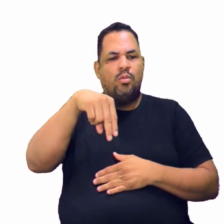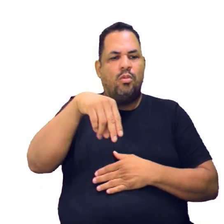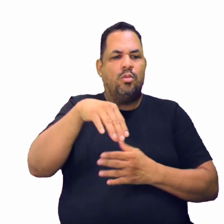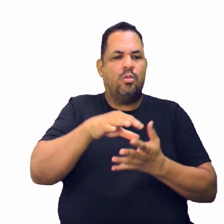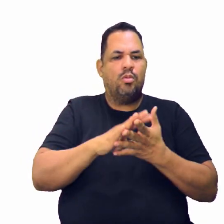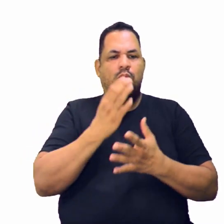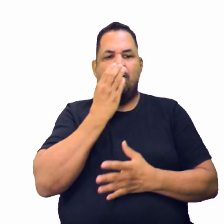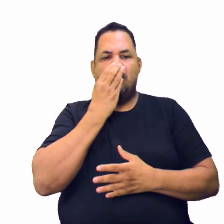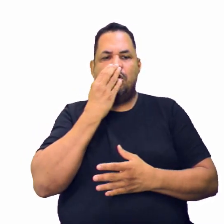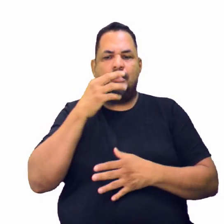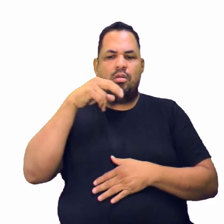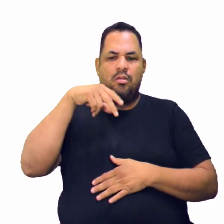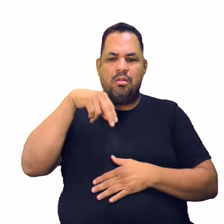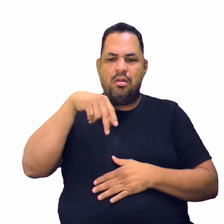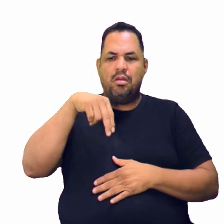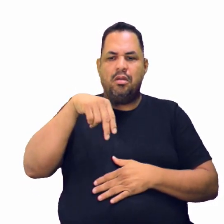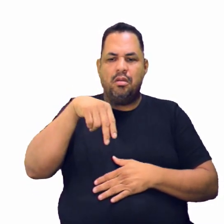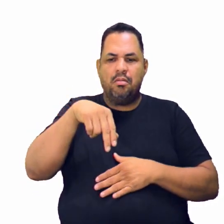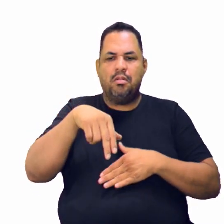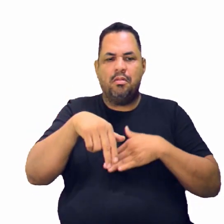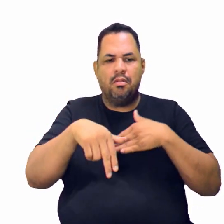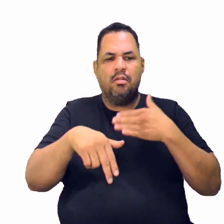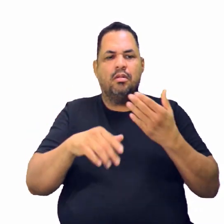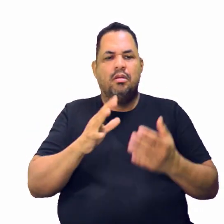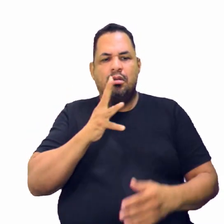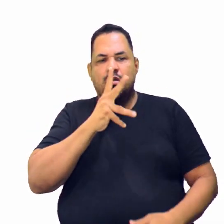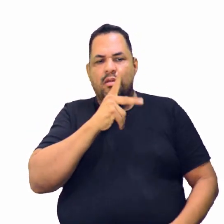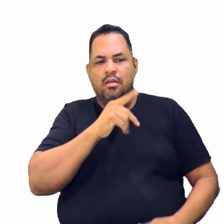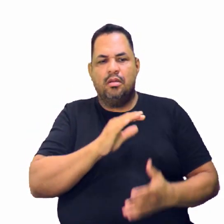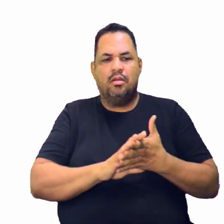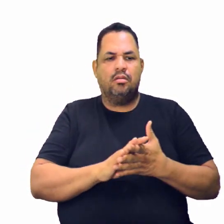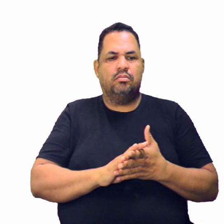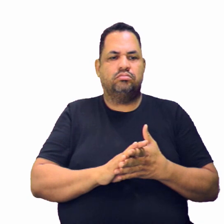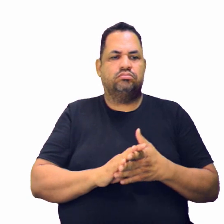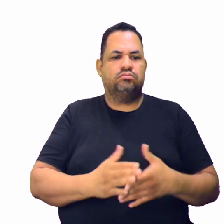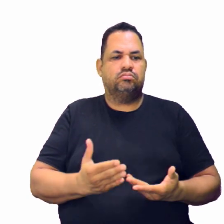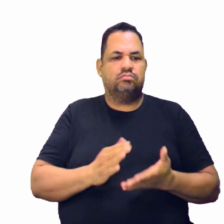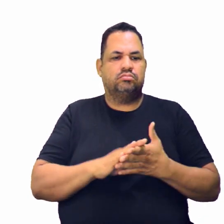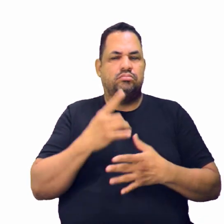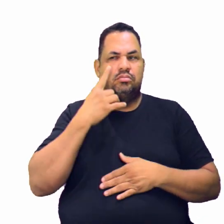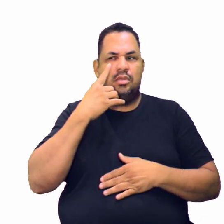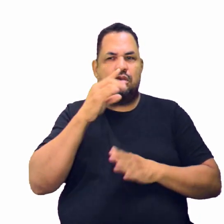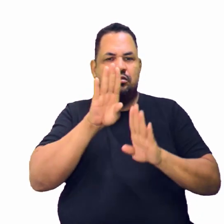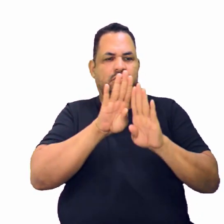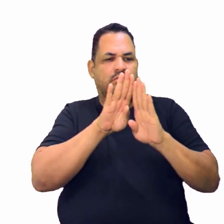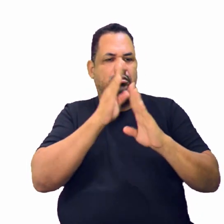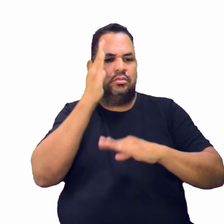Um burro vai devagar. Devagar as janelas olham.